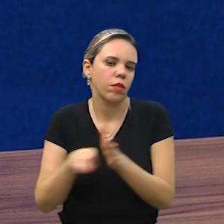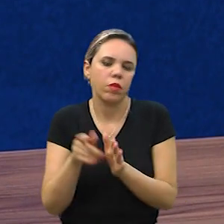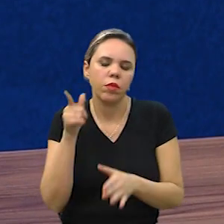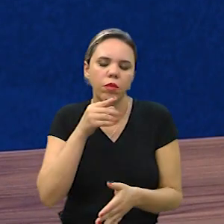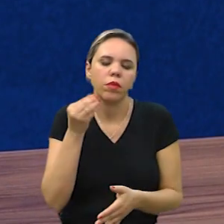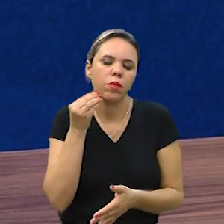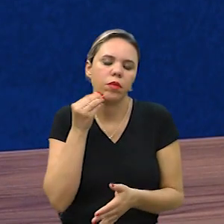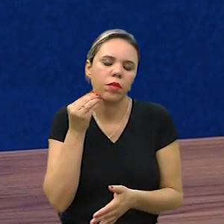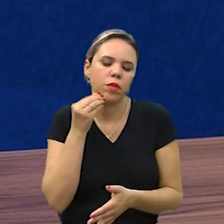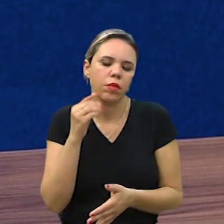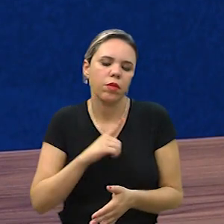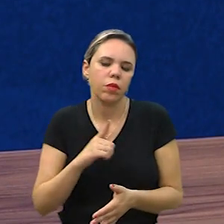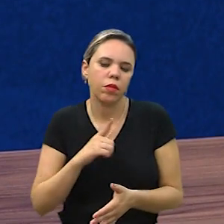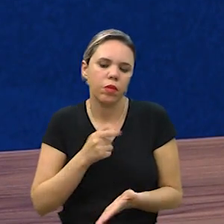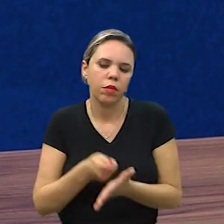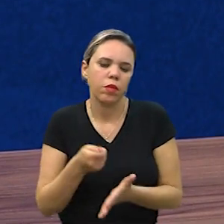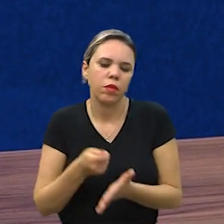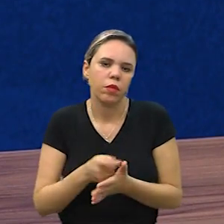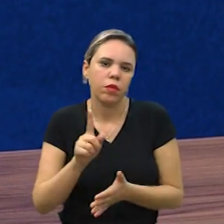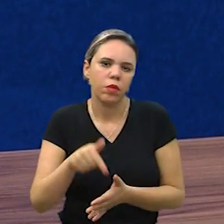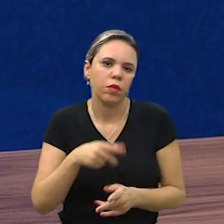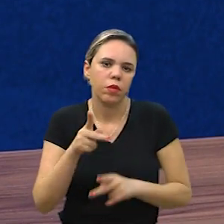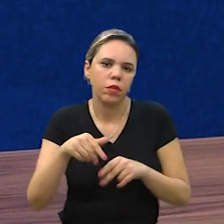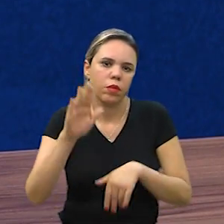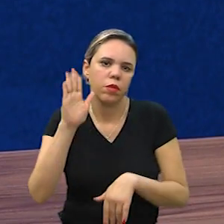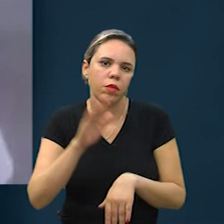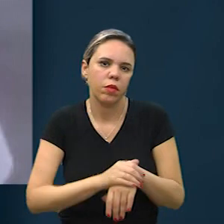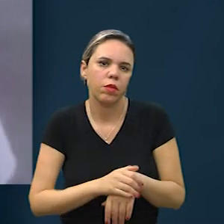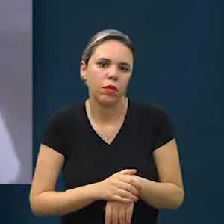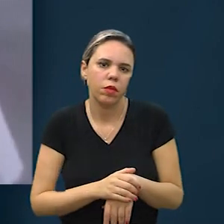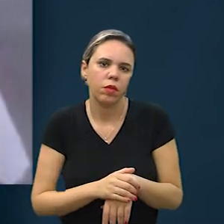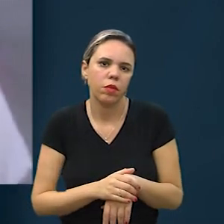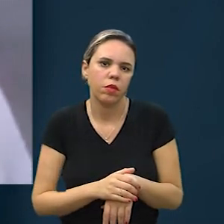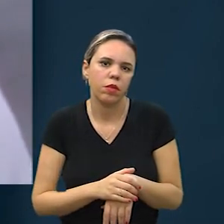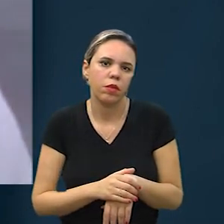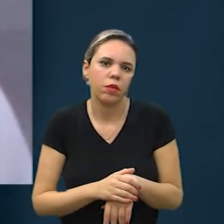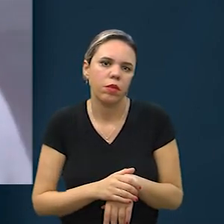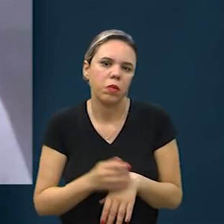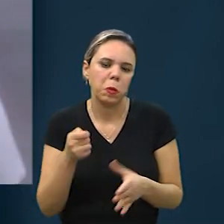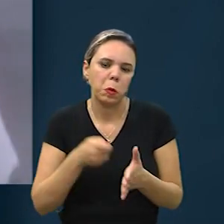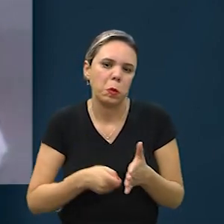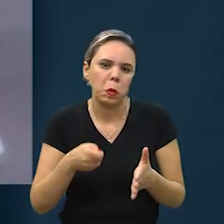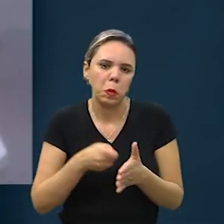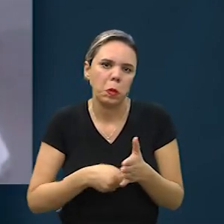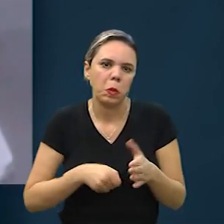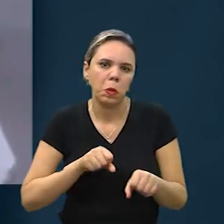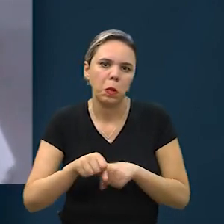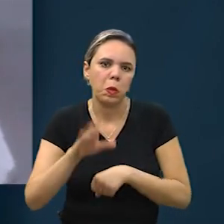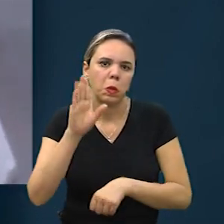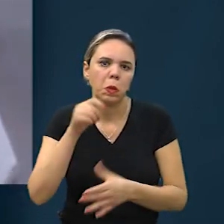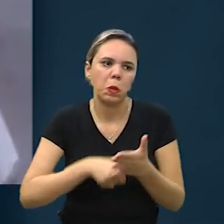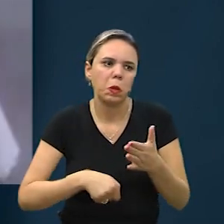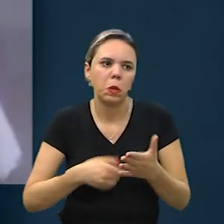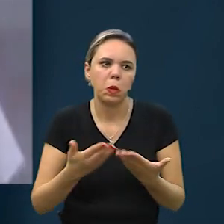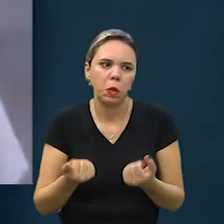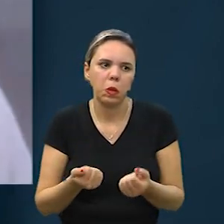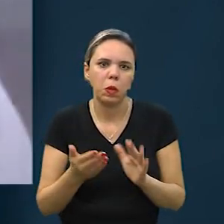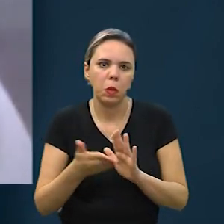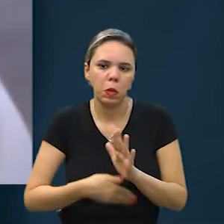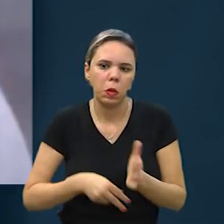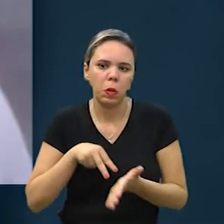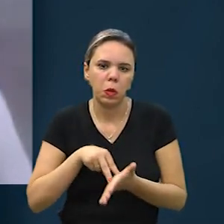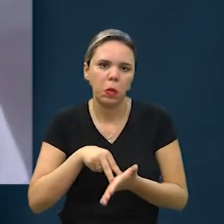chegam nesses espaços, o que exigem que elas sejam um pouco mais, às vezes, incisivas nas reivindicações,